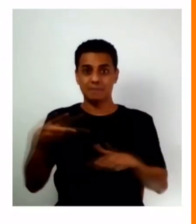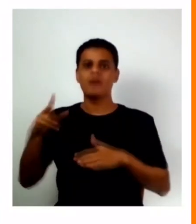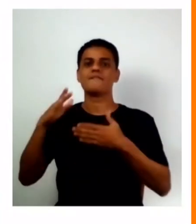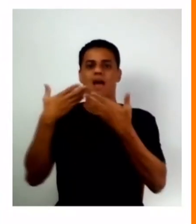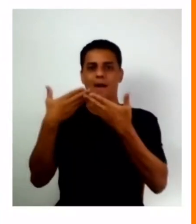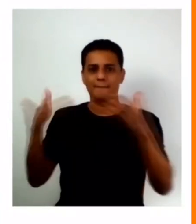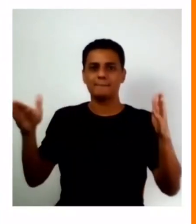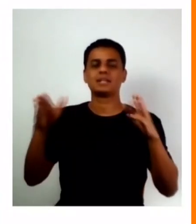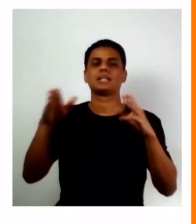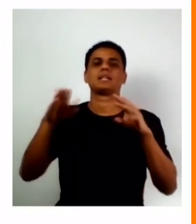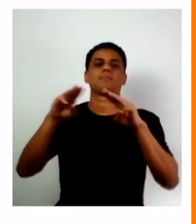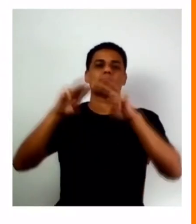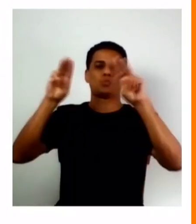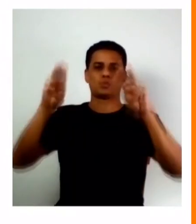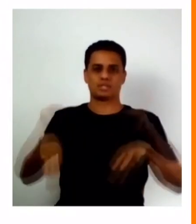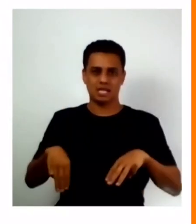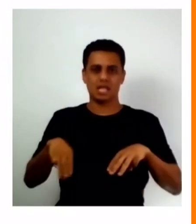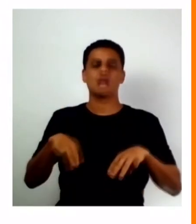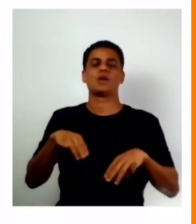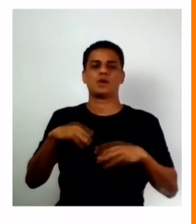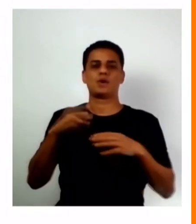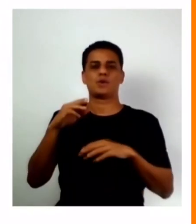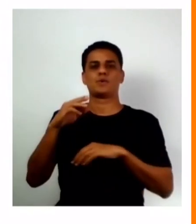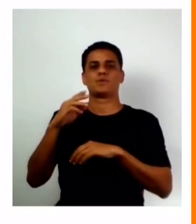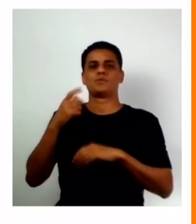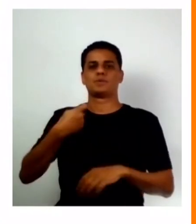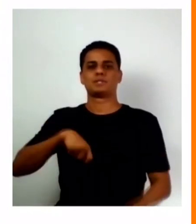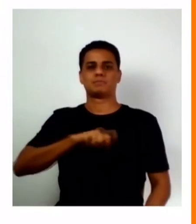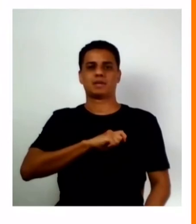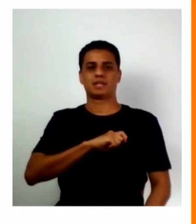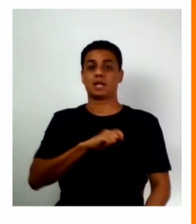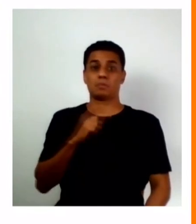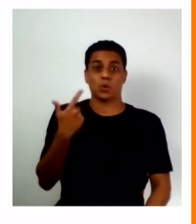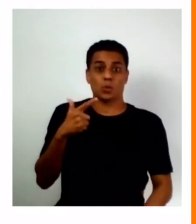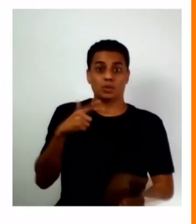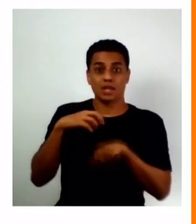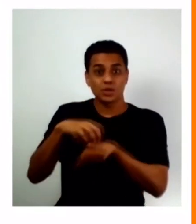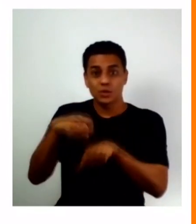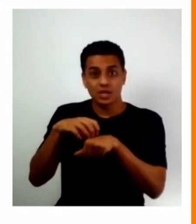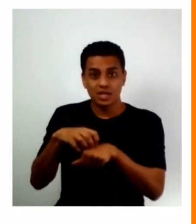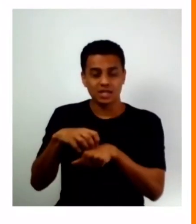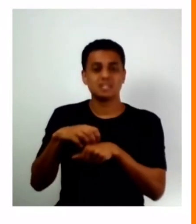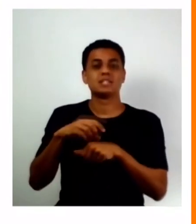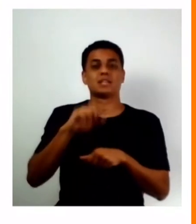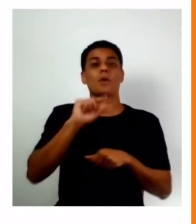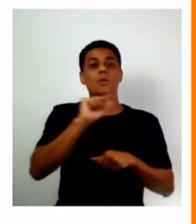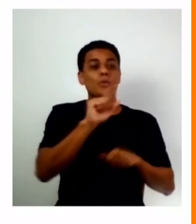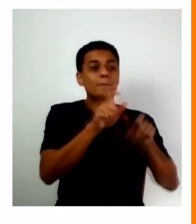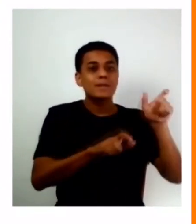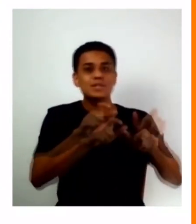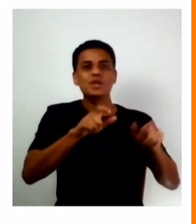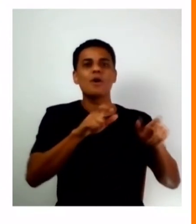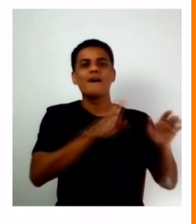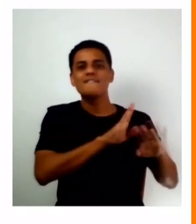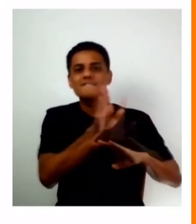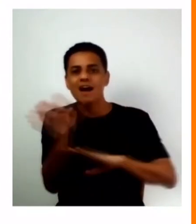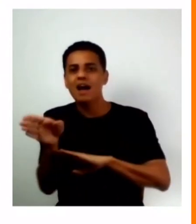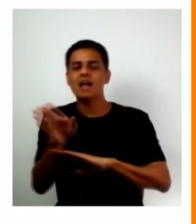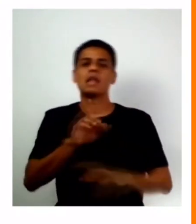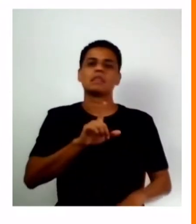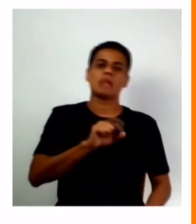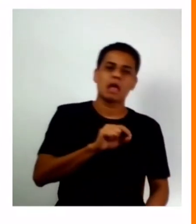e como não há turistas, os grupos de pessoas para ver as salas são de 10 ou 12 pessoas